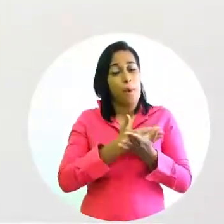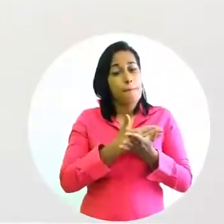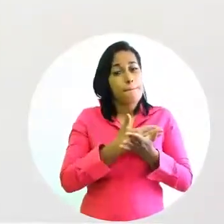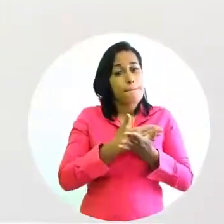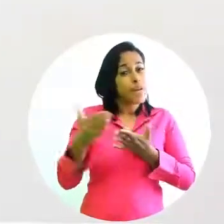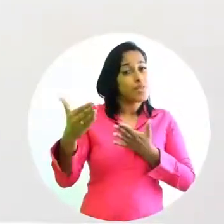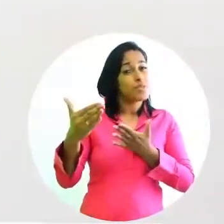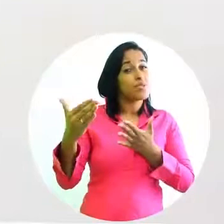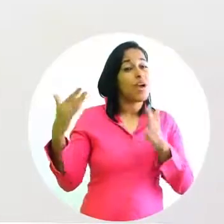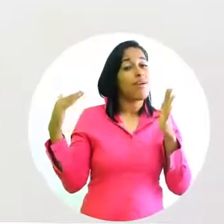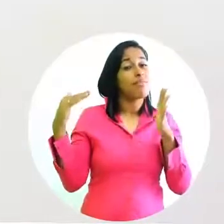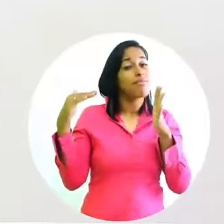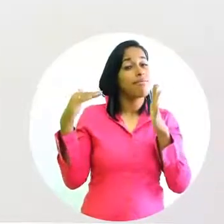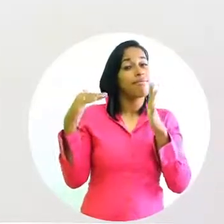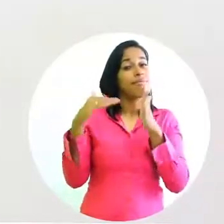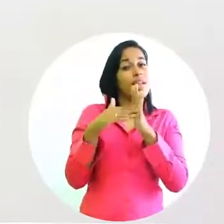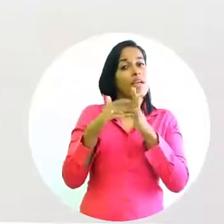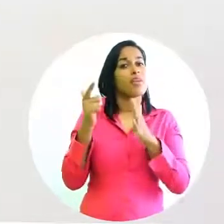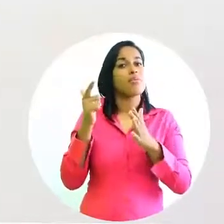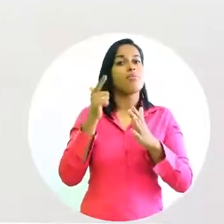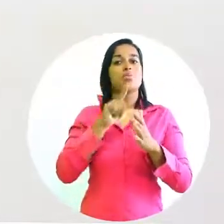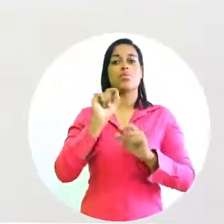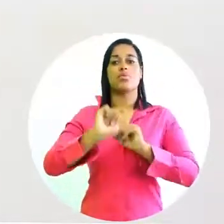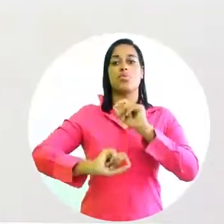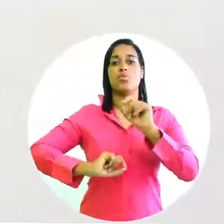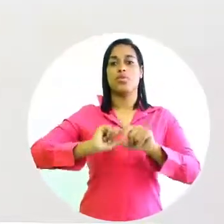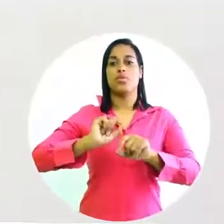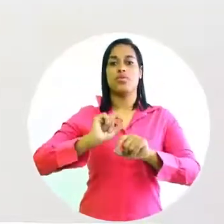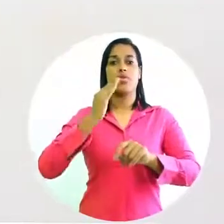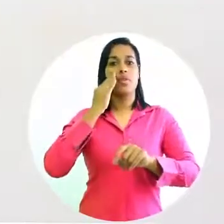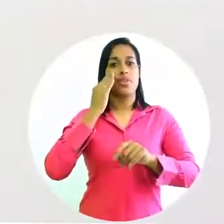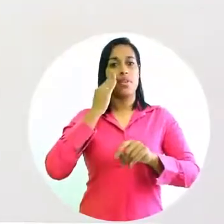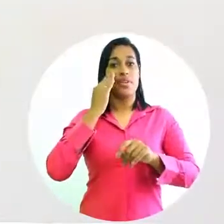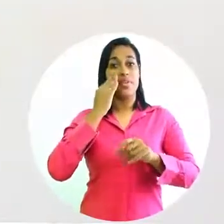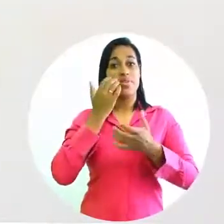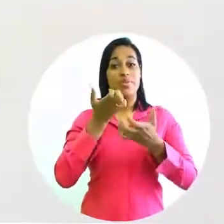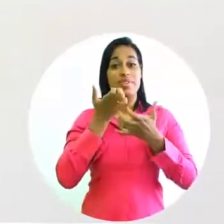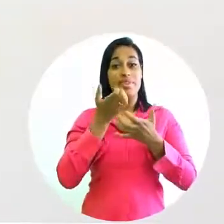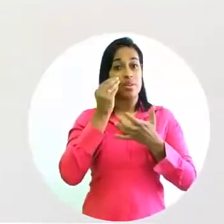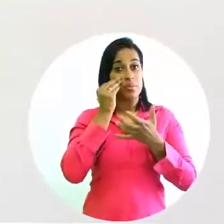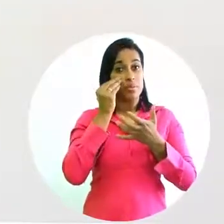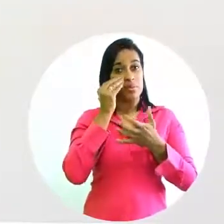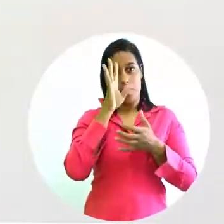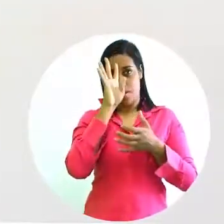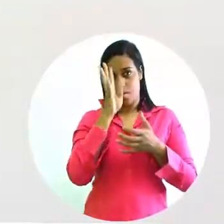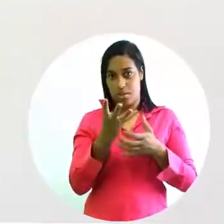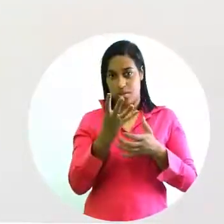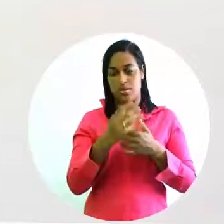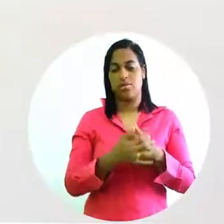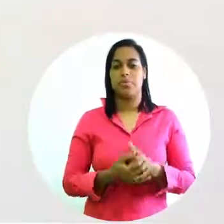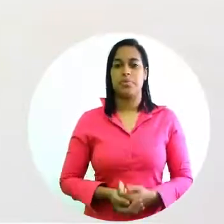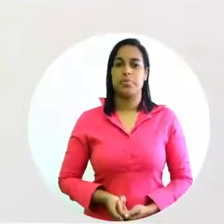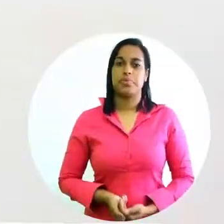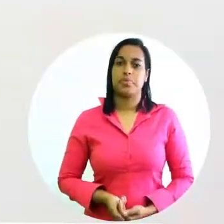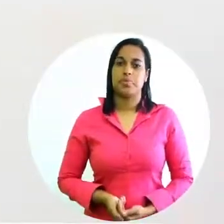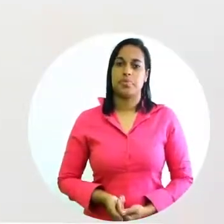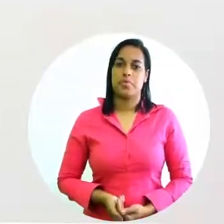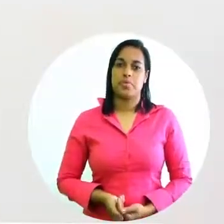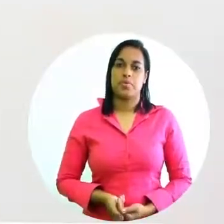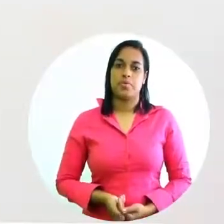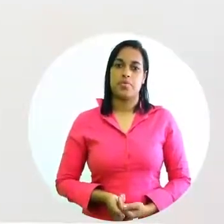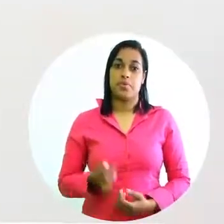de uma intervenção até o alcance do que foi pretendido e previsto como resultado. Pois